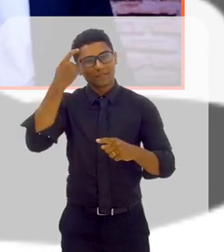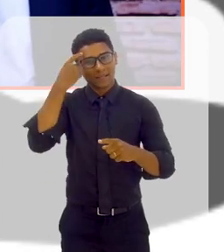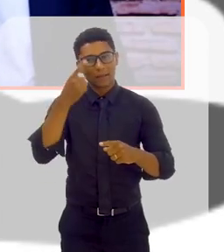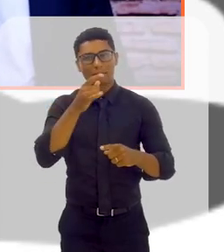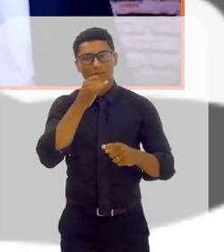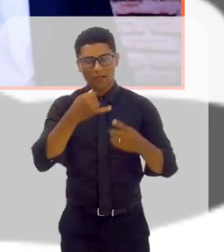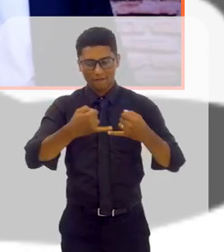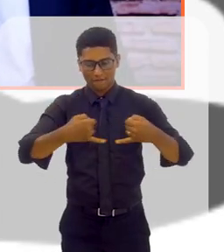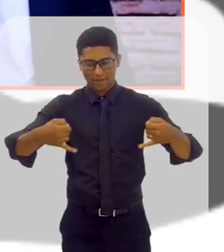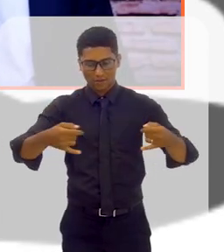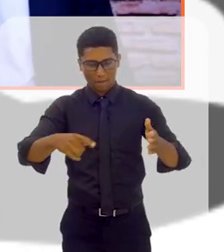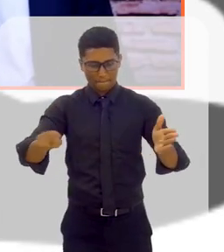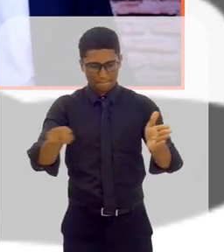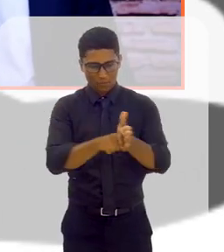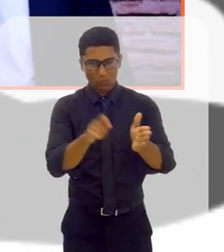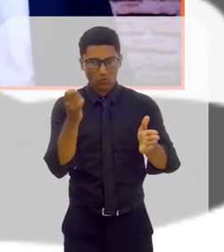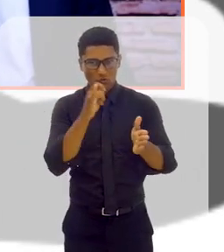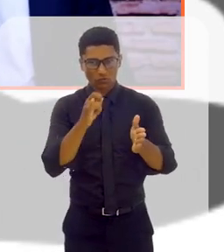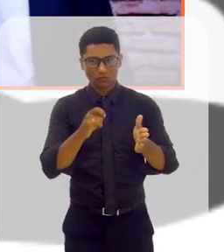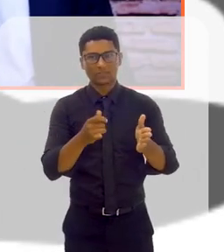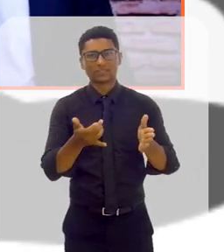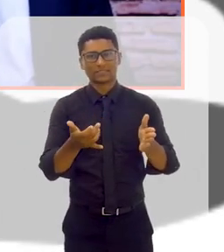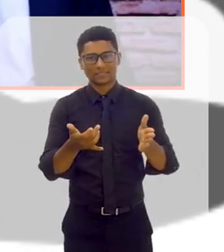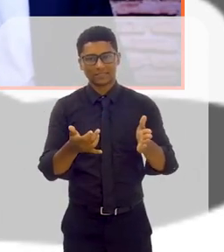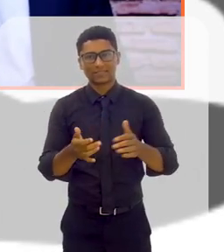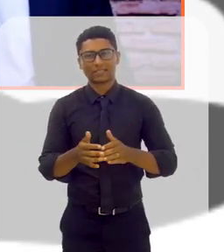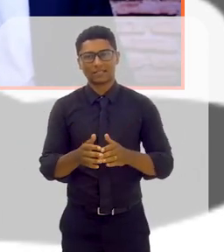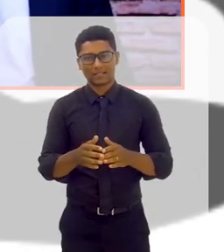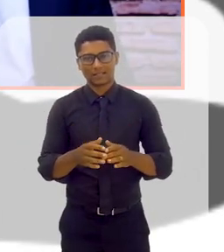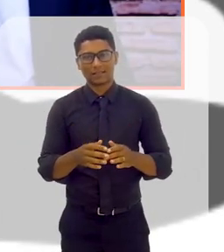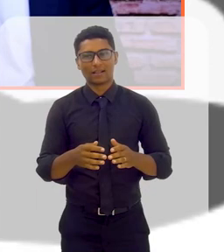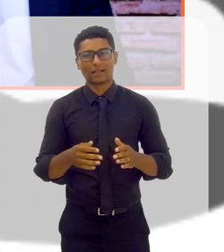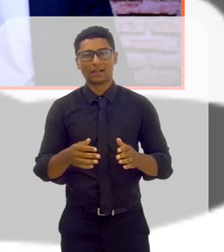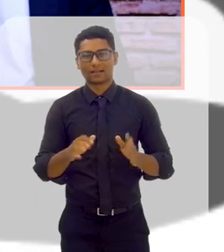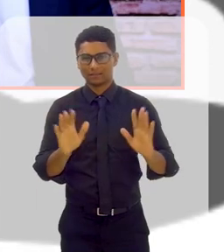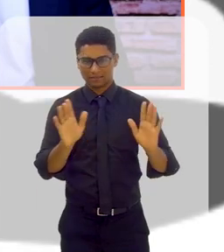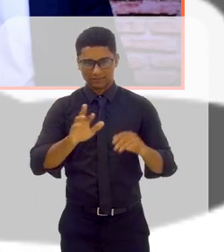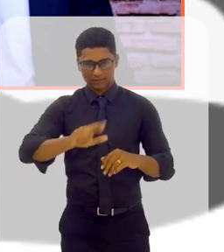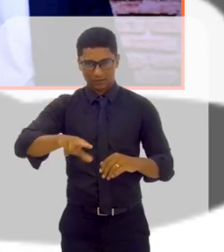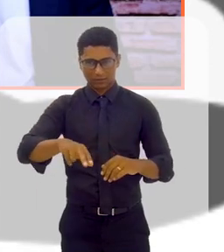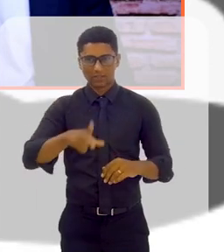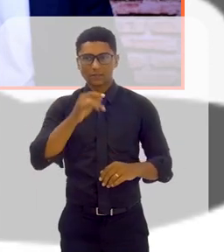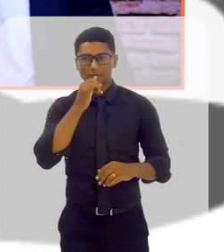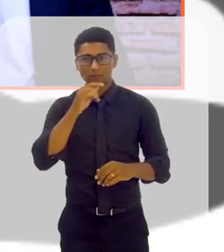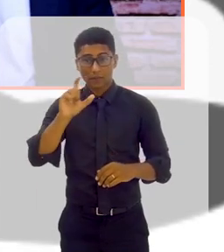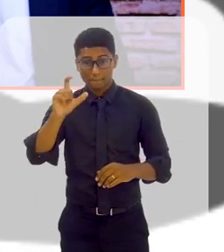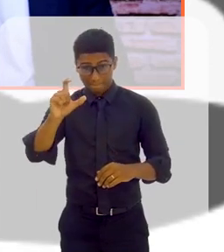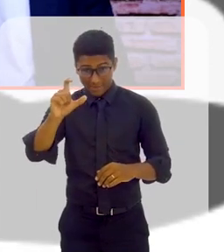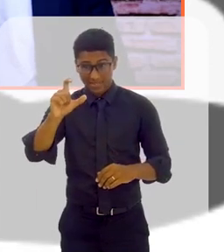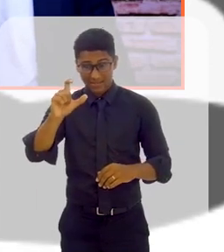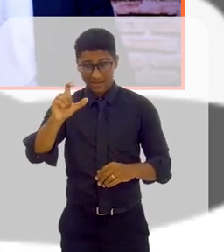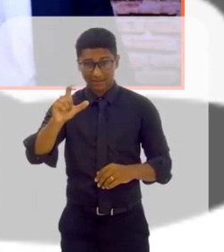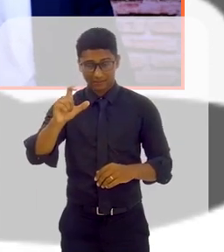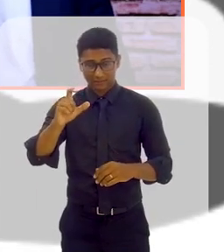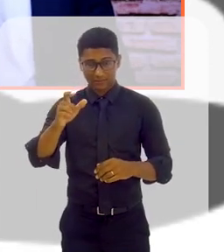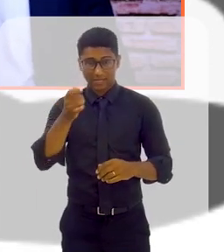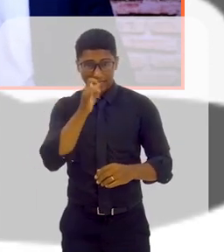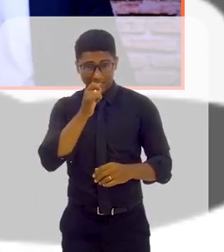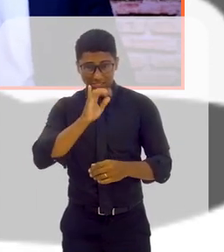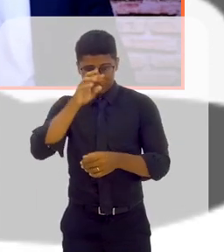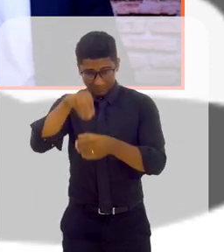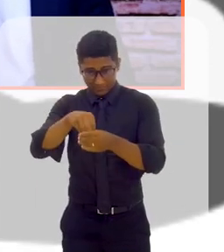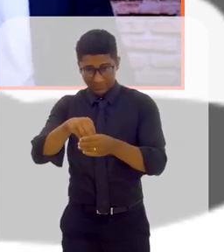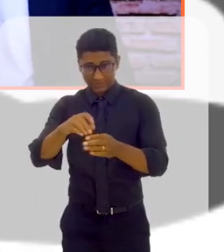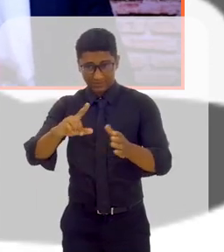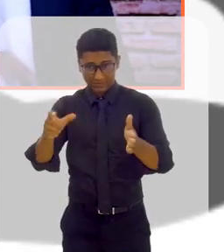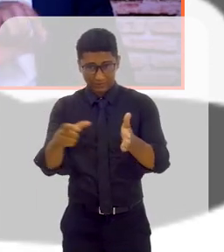que necessariamente você passa um fio no negócio você pega um fio ali ó isso aqui você vai lá e liga não se ele tiver pilha ou seja se ele tiver energia